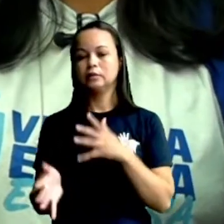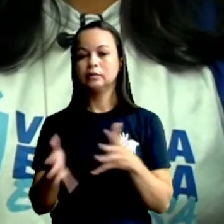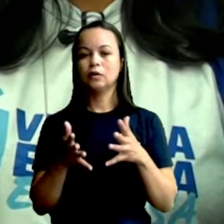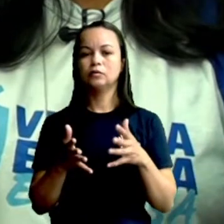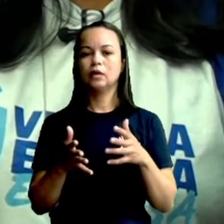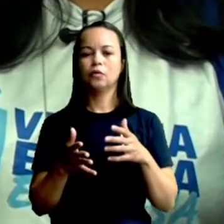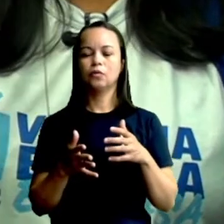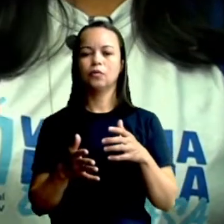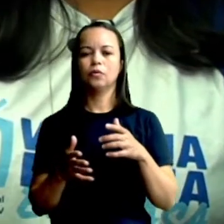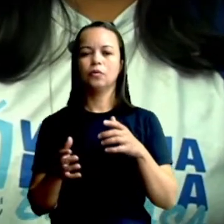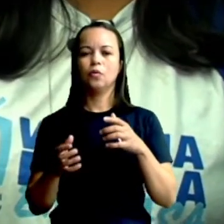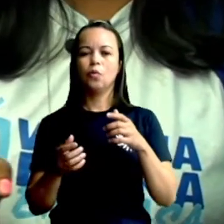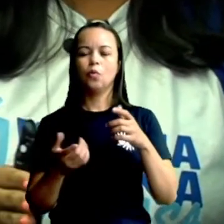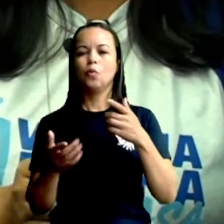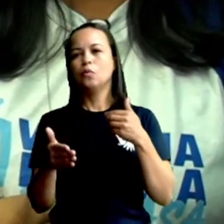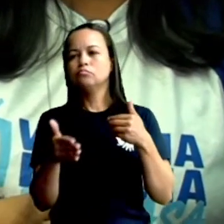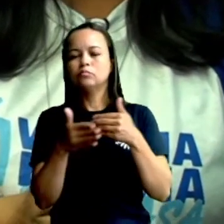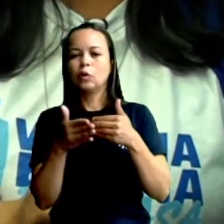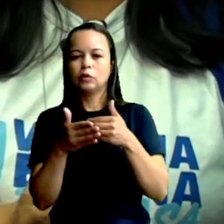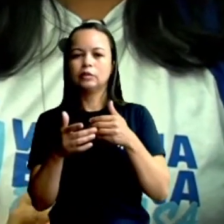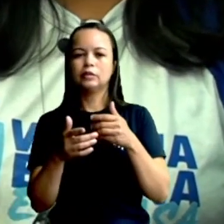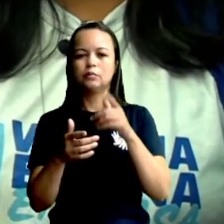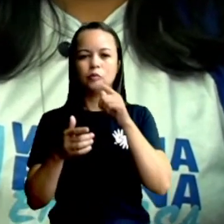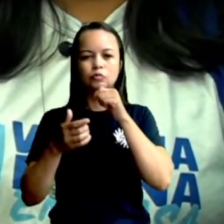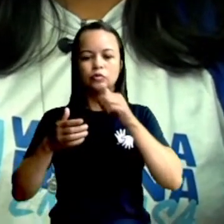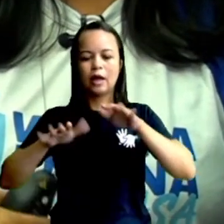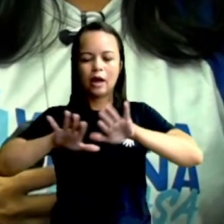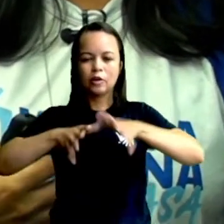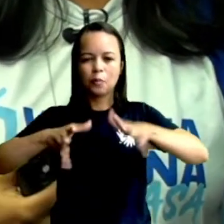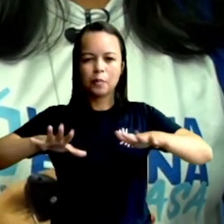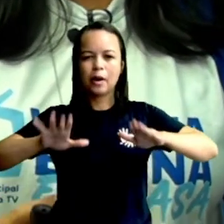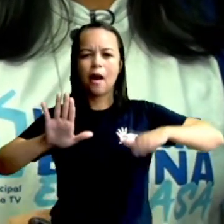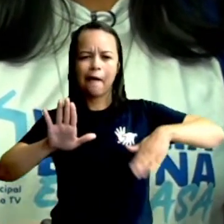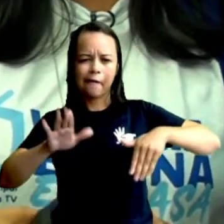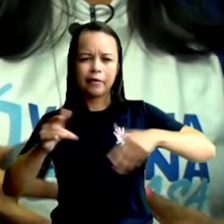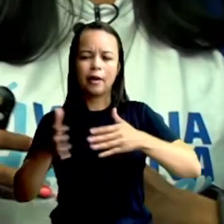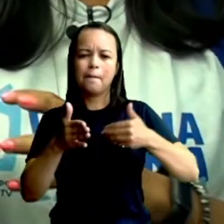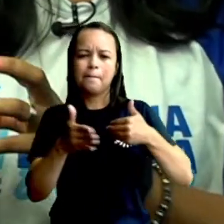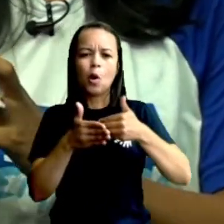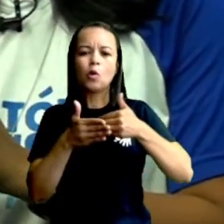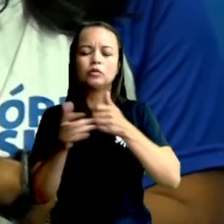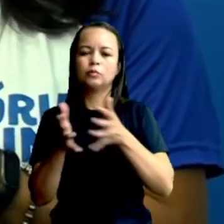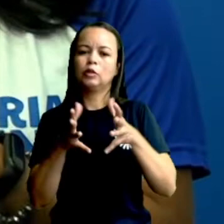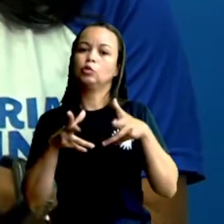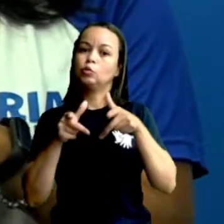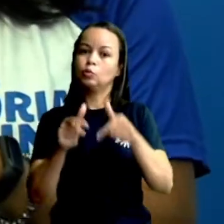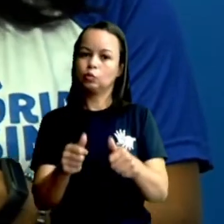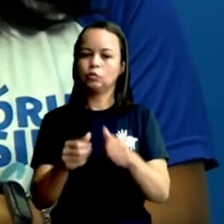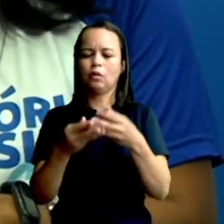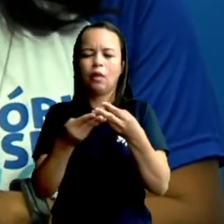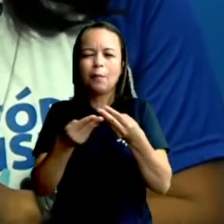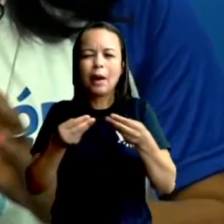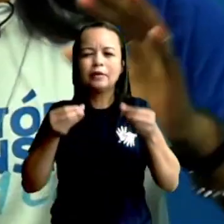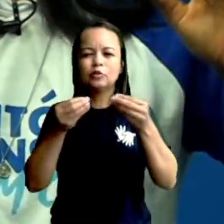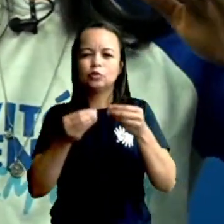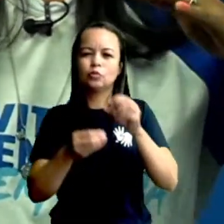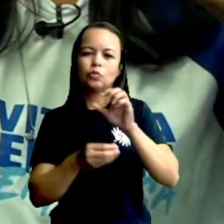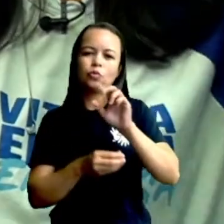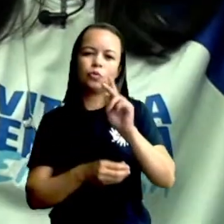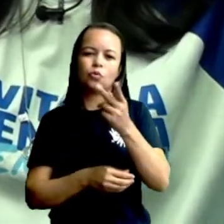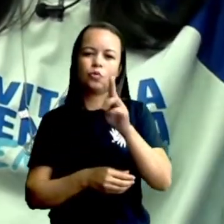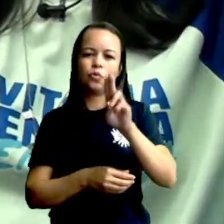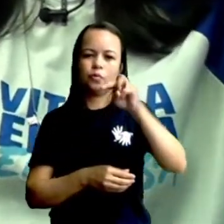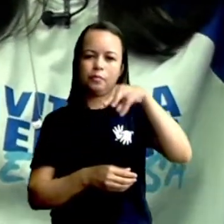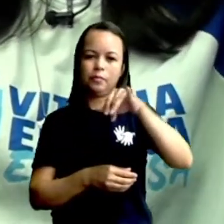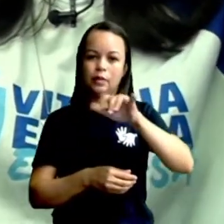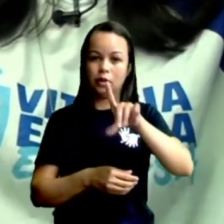Litoral úmido, porque está perto do litoral. Então, tudo que fica perto do litoral, ele é mais úmido um pouco.